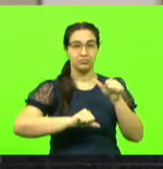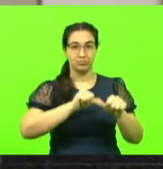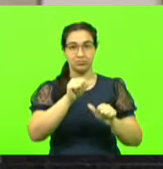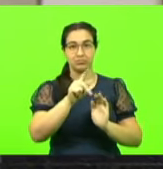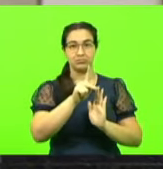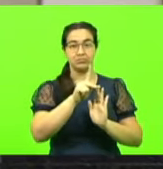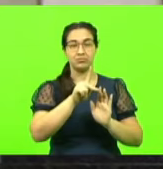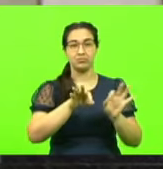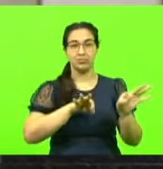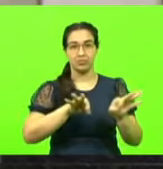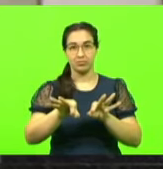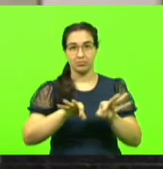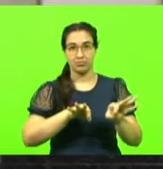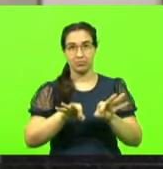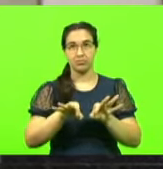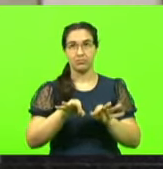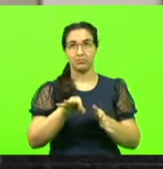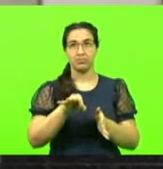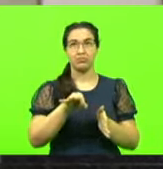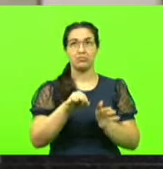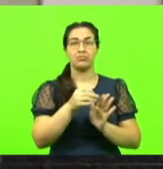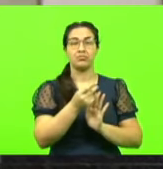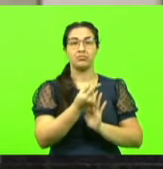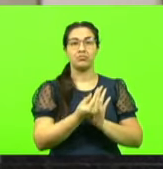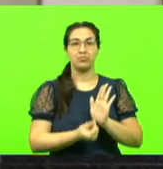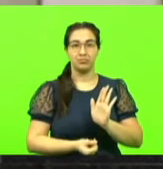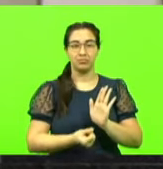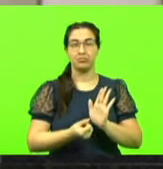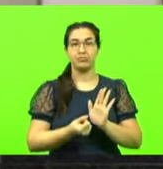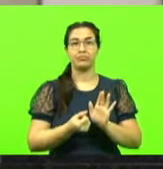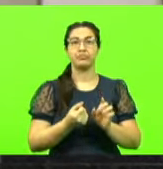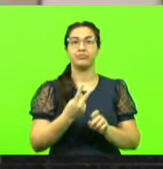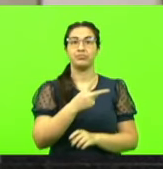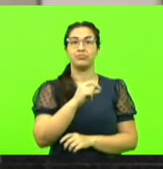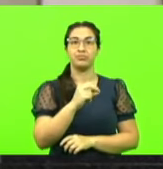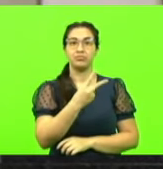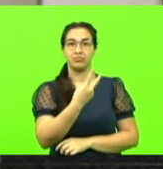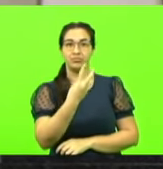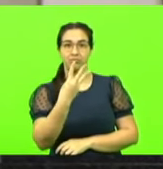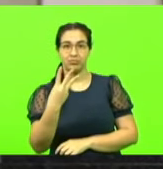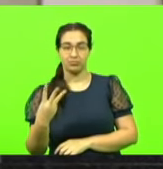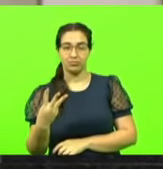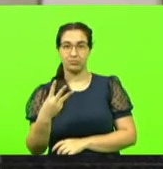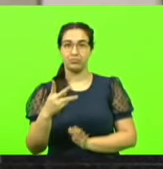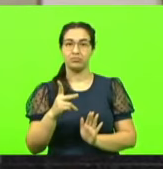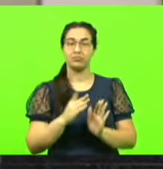da programação físico-financeira do Plano Plurianual para o quadriênio 2020-2023, aprovado pela Lei